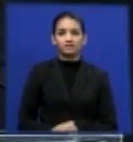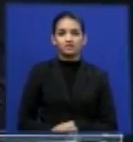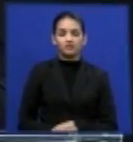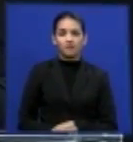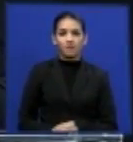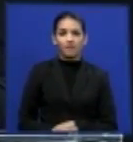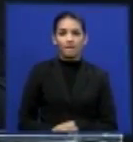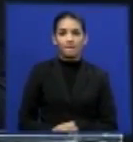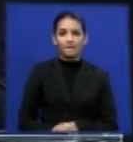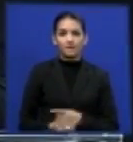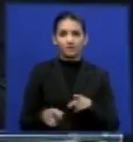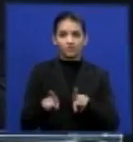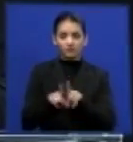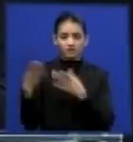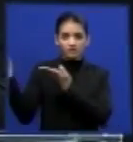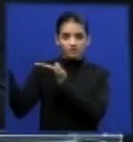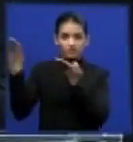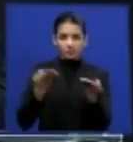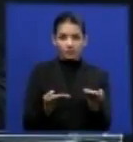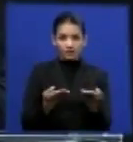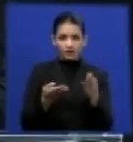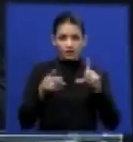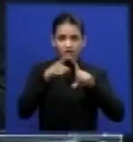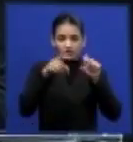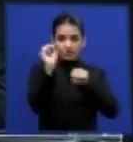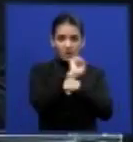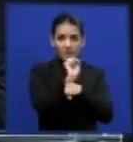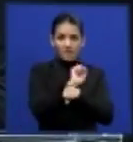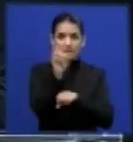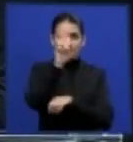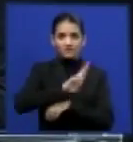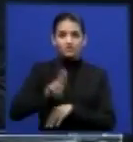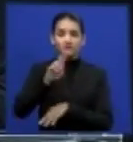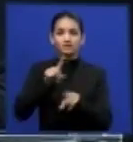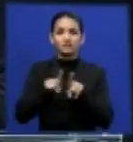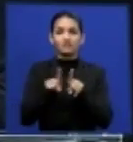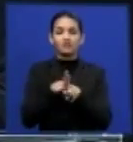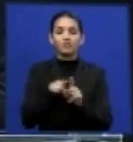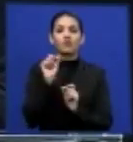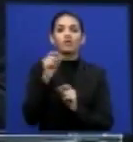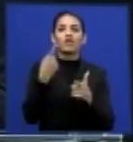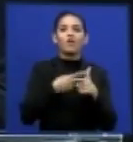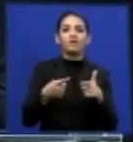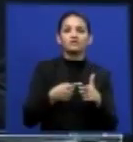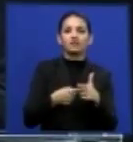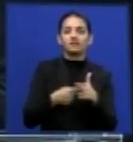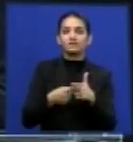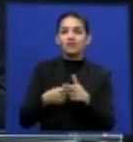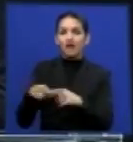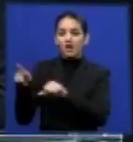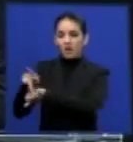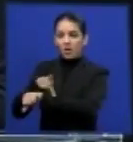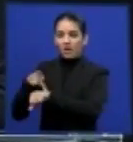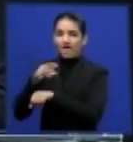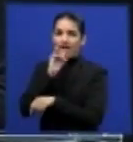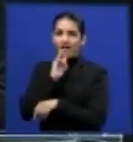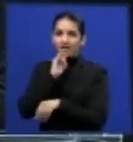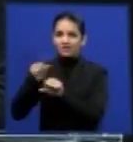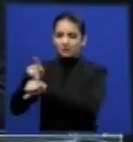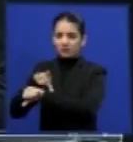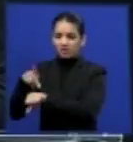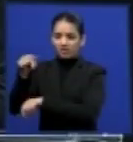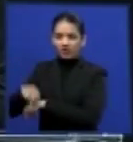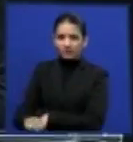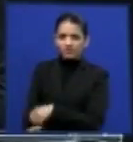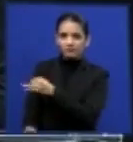a importação de pneus usados nada mais é que a transferência de um problema dos países de sua geração a maioria